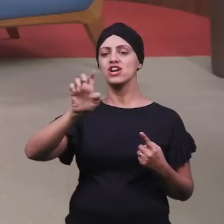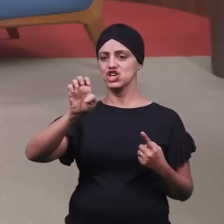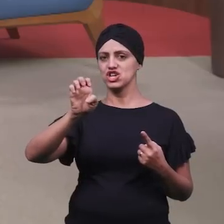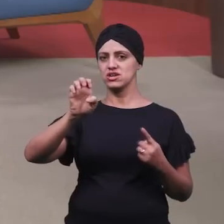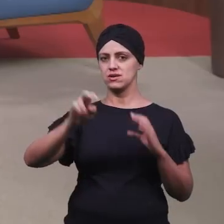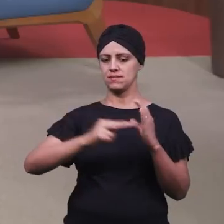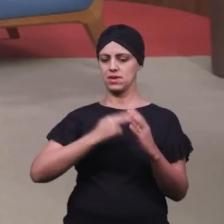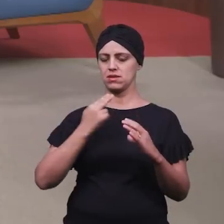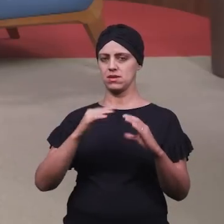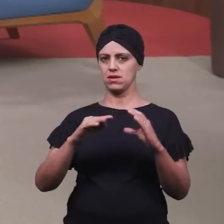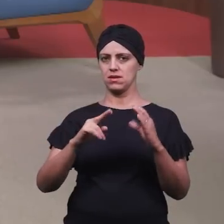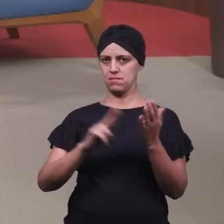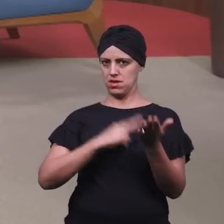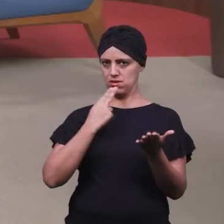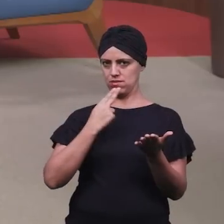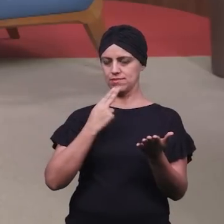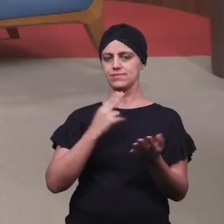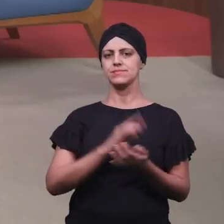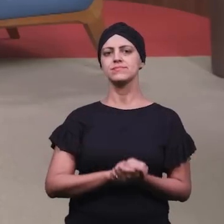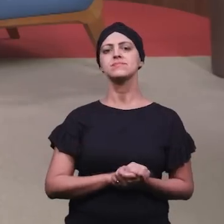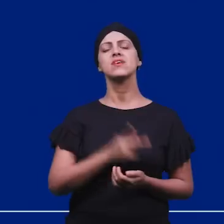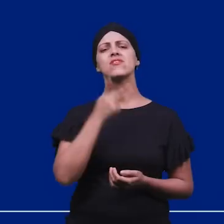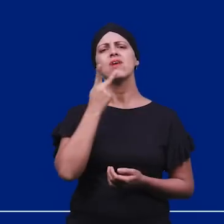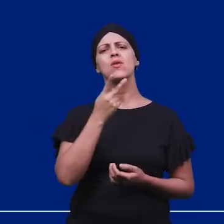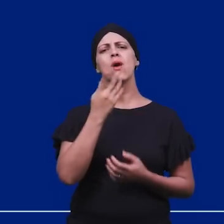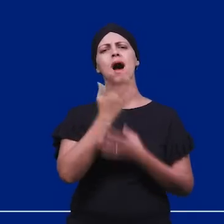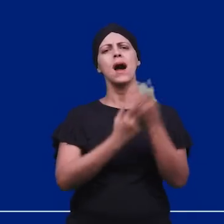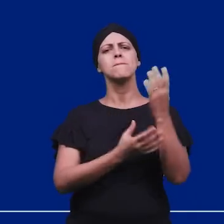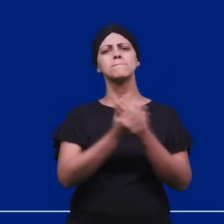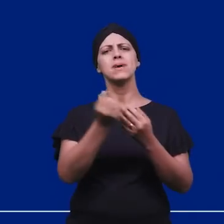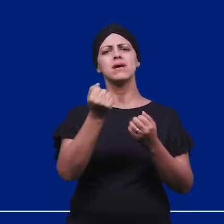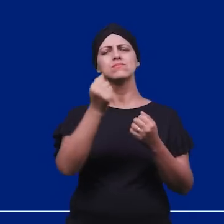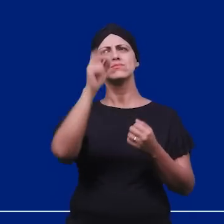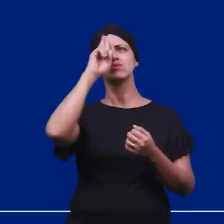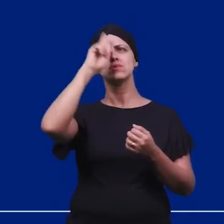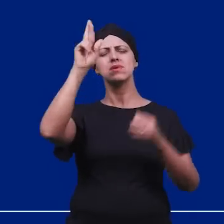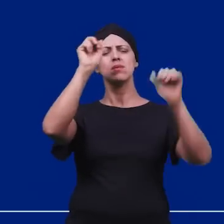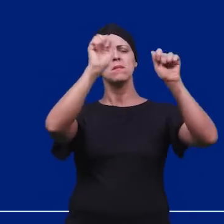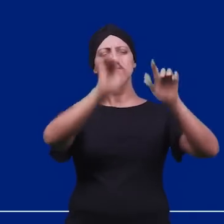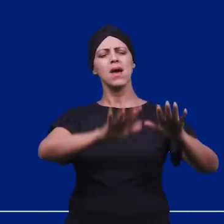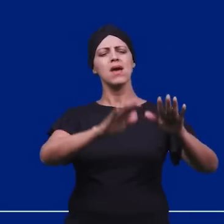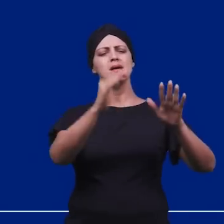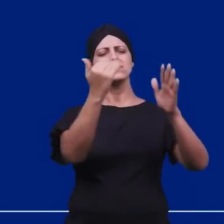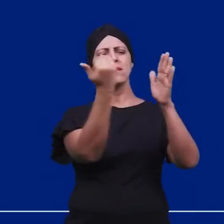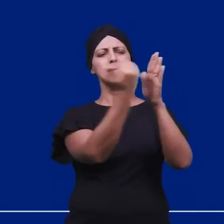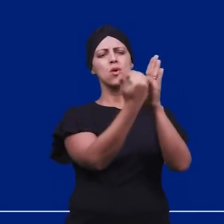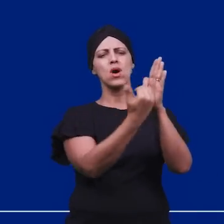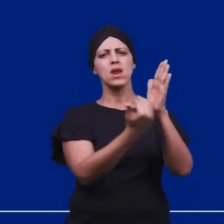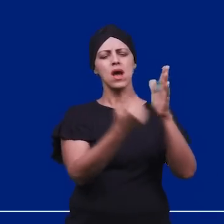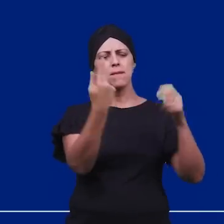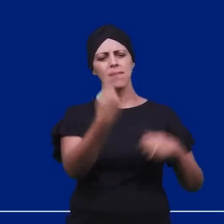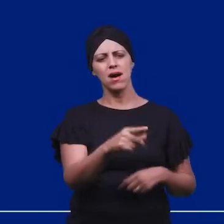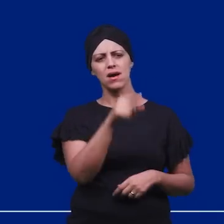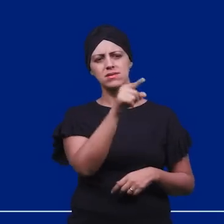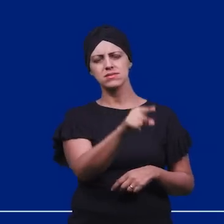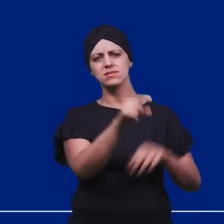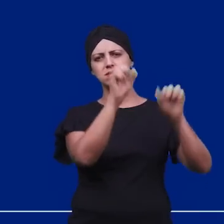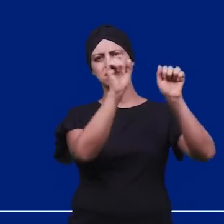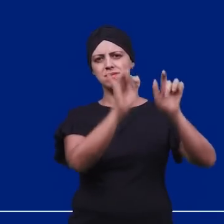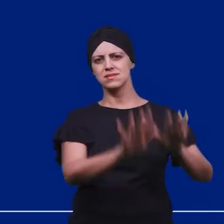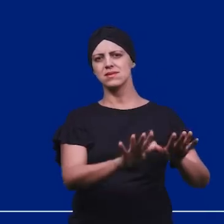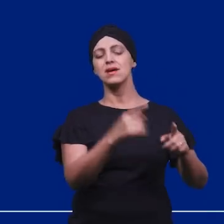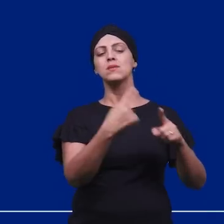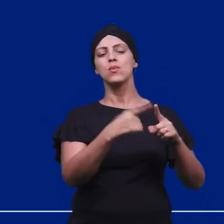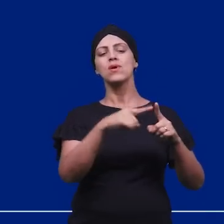Jorge Luiz Stephanie. E ele diz o seguinte: a mão do Senhor está sobre este programa para abençoar, pois